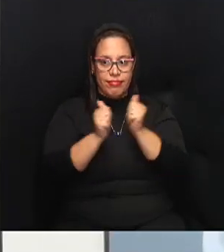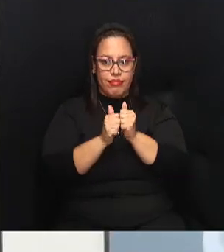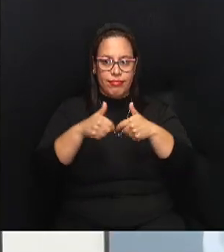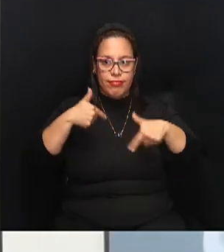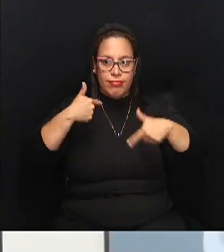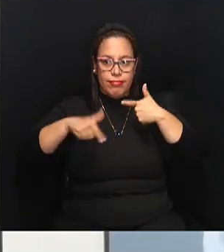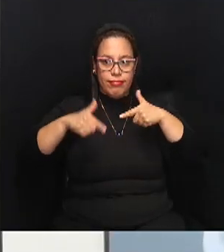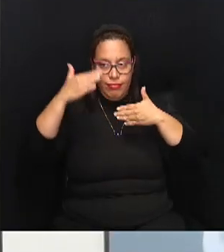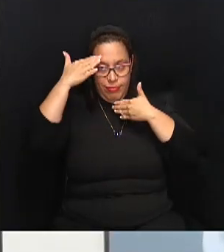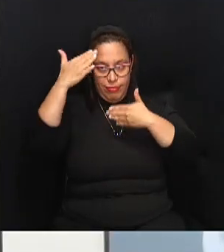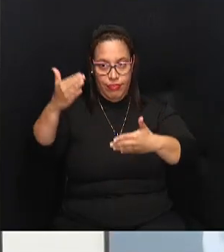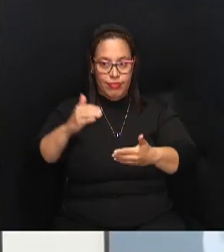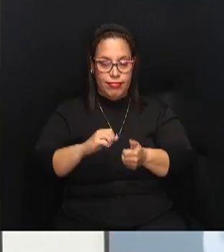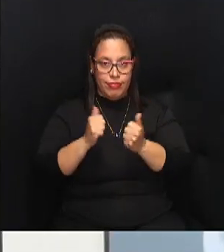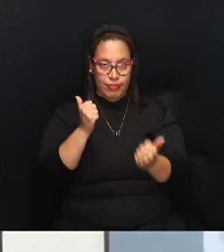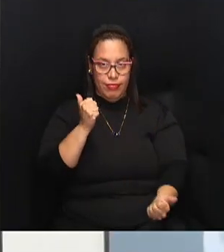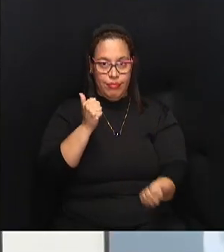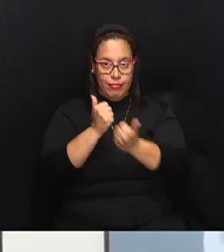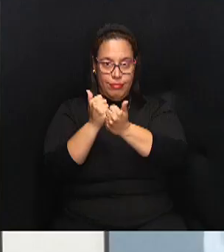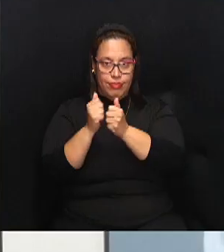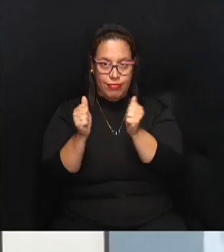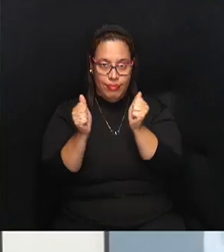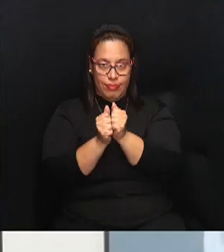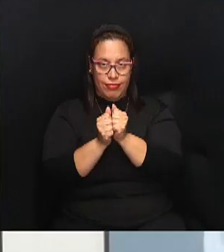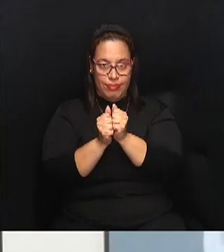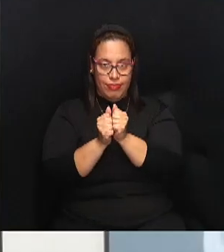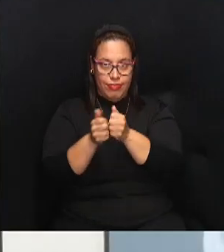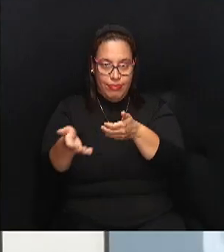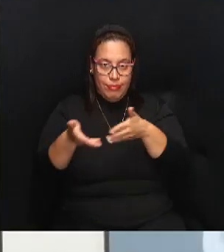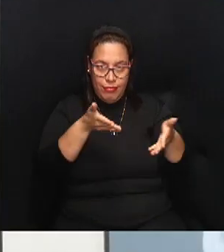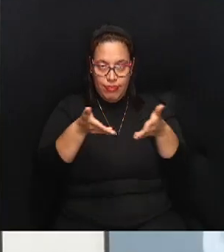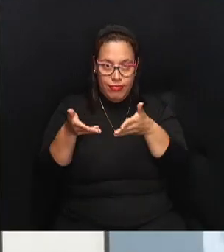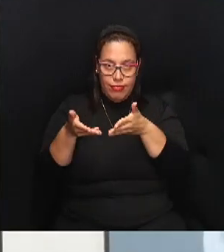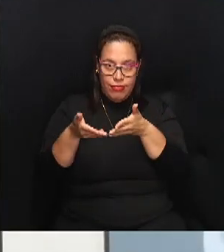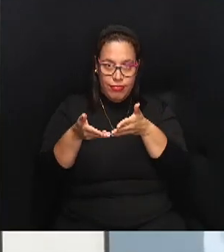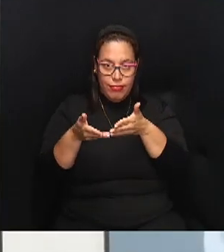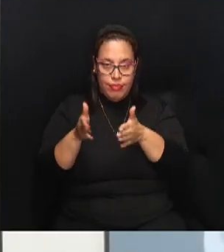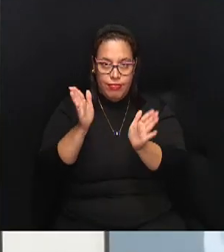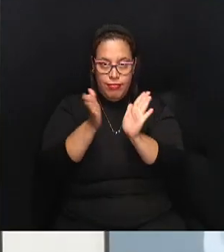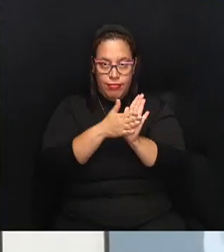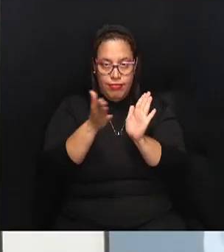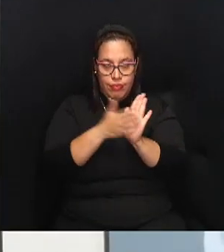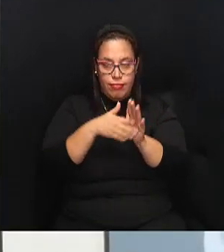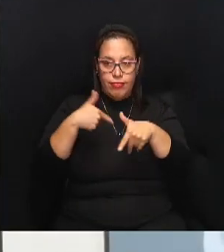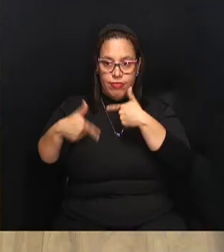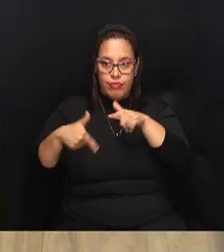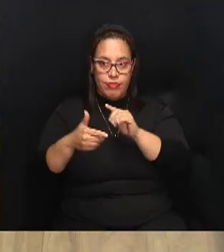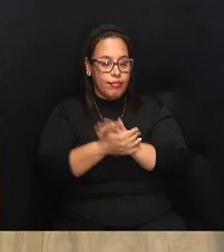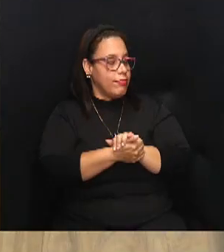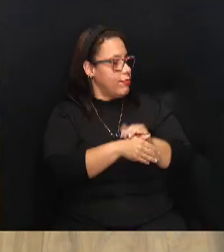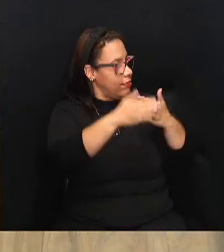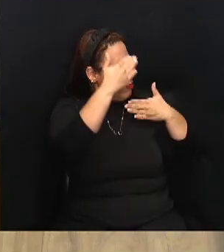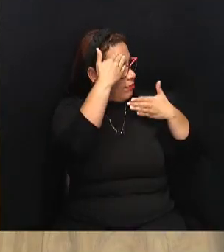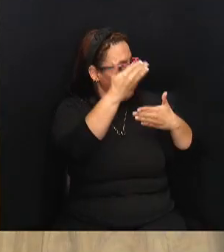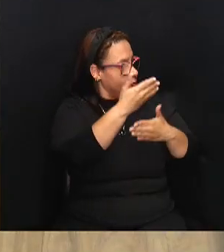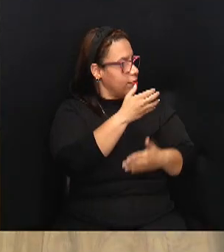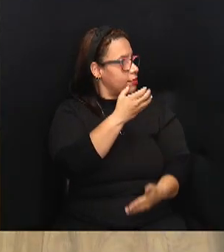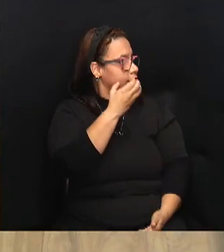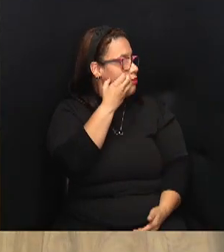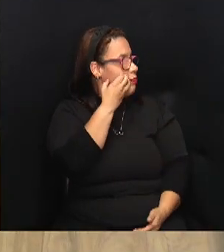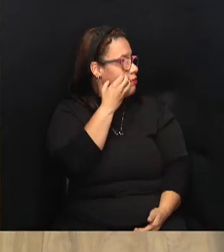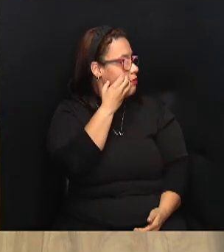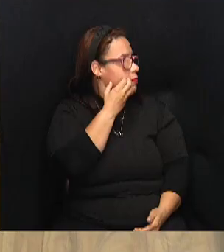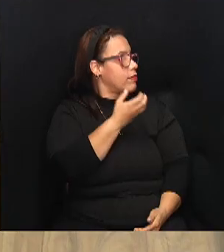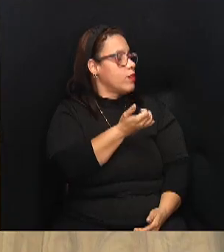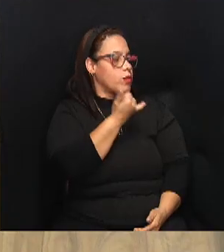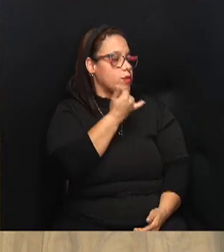trabalhar. Muito obrigado, pode contar com a gente para trazer aqui e prestar contas dos trabalhos. Nós aqui agradecemos o Igor, que é presidente da